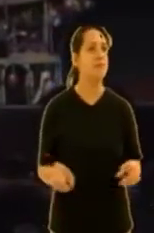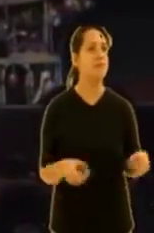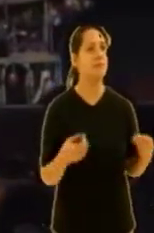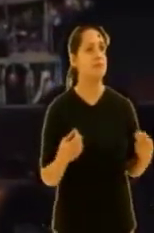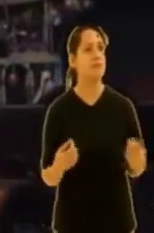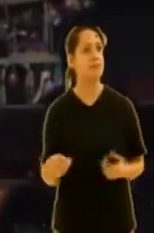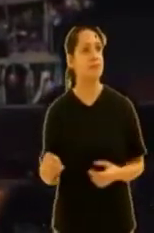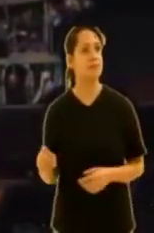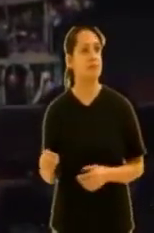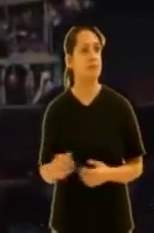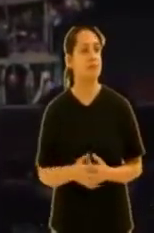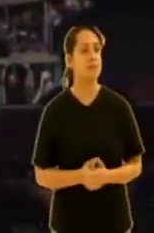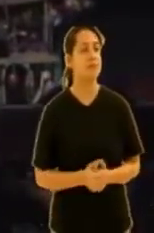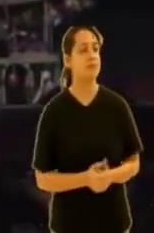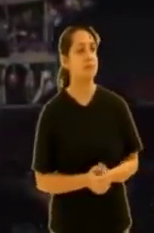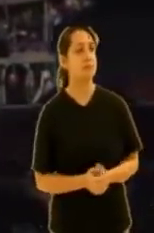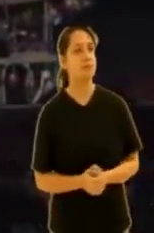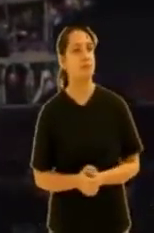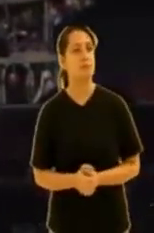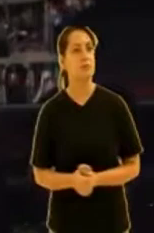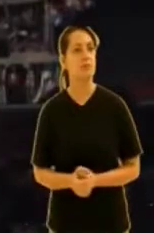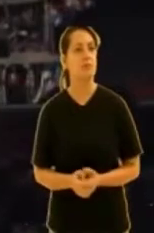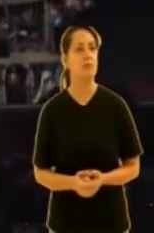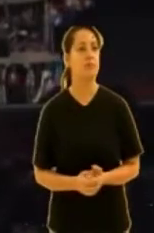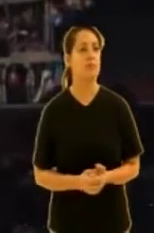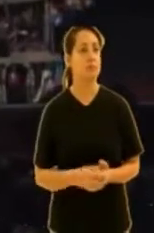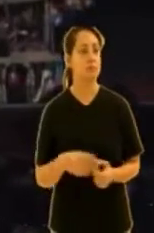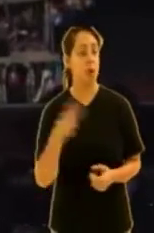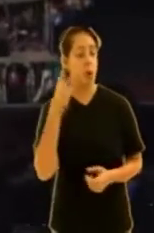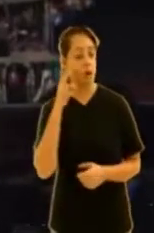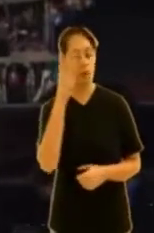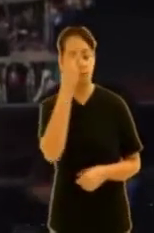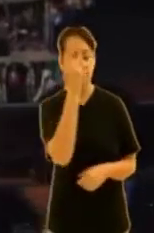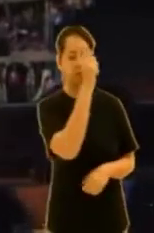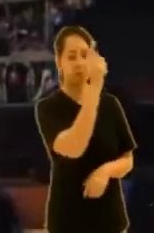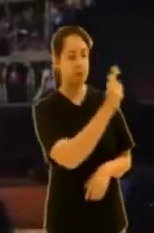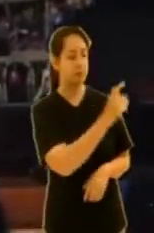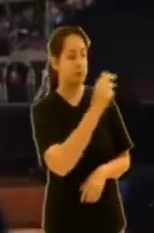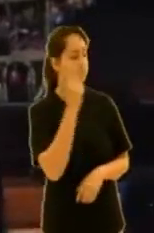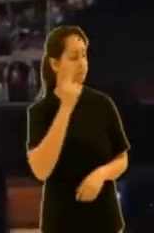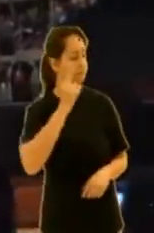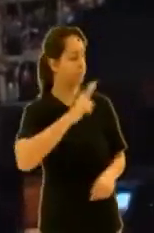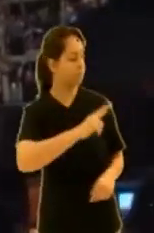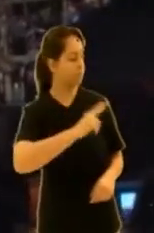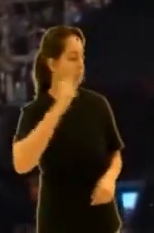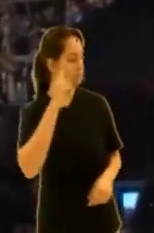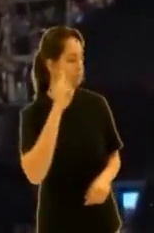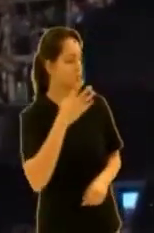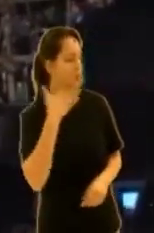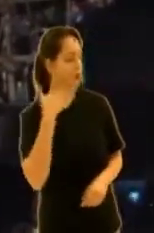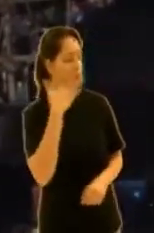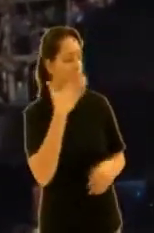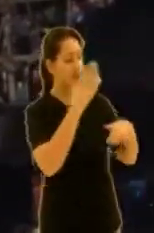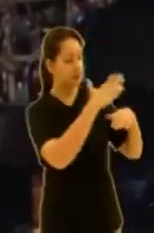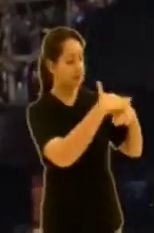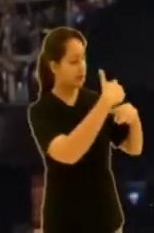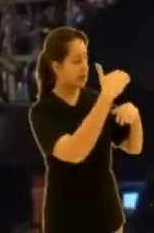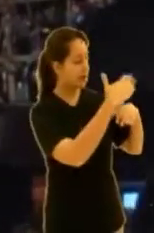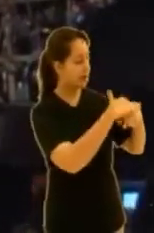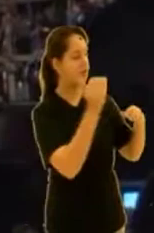melhora o meu. Olha pra pessoa que tá do teu lado, mostra esse olhar doce,